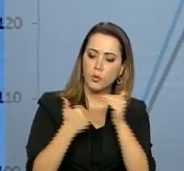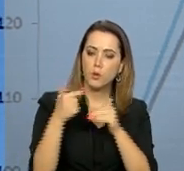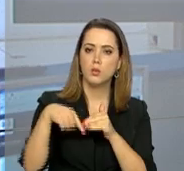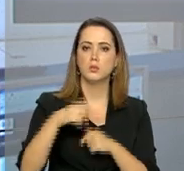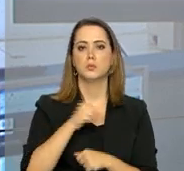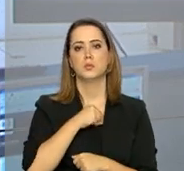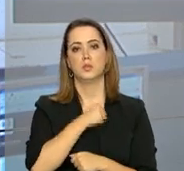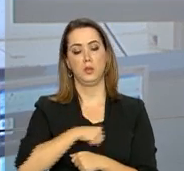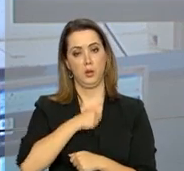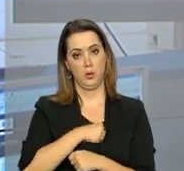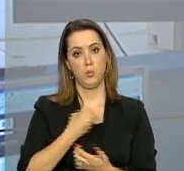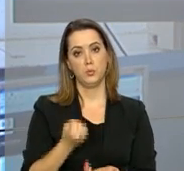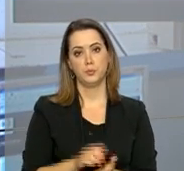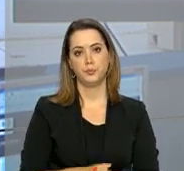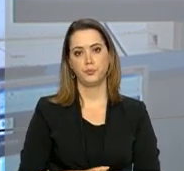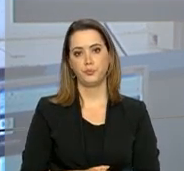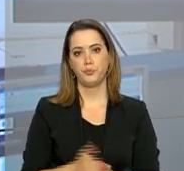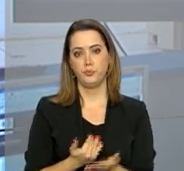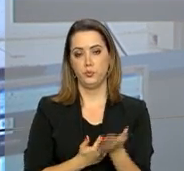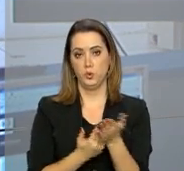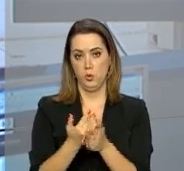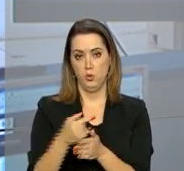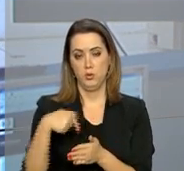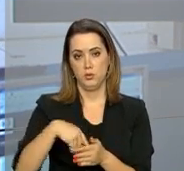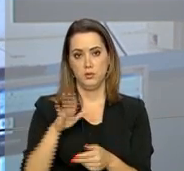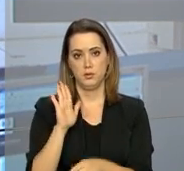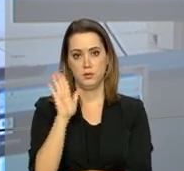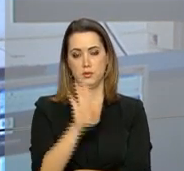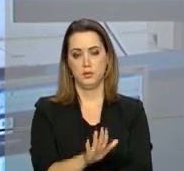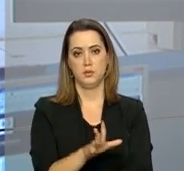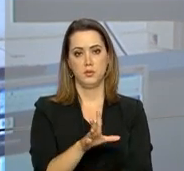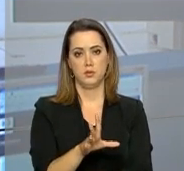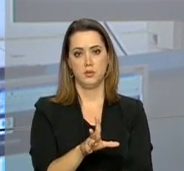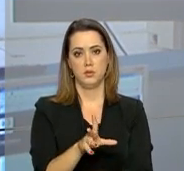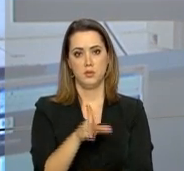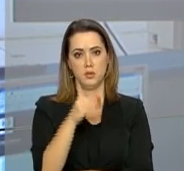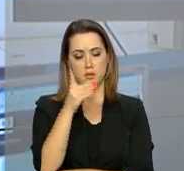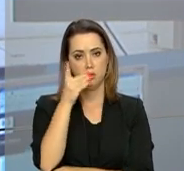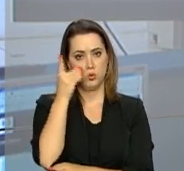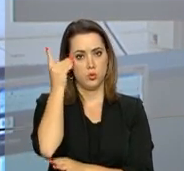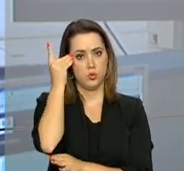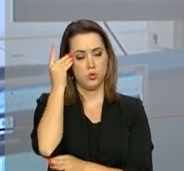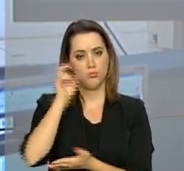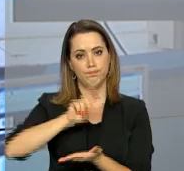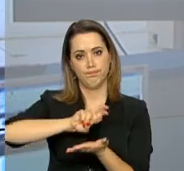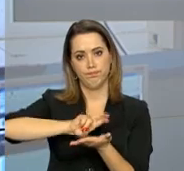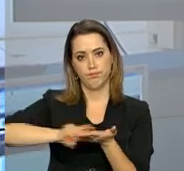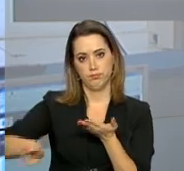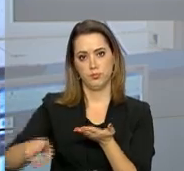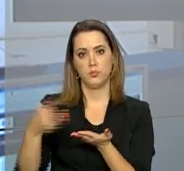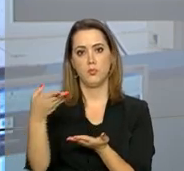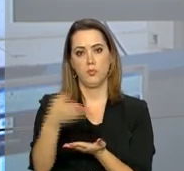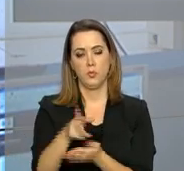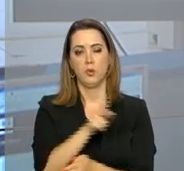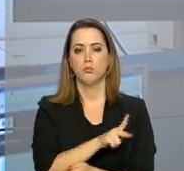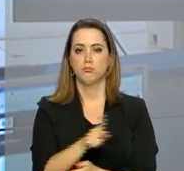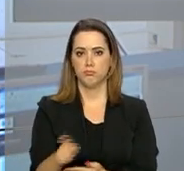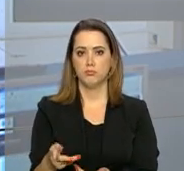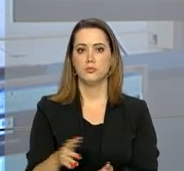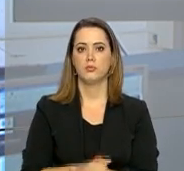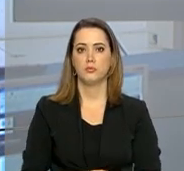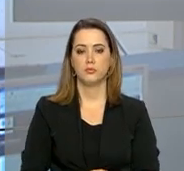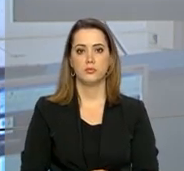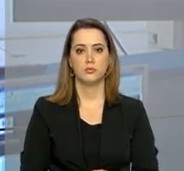agosto. E no início desta tarde, Dilma Rousseff foi definitivamente afastada da presidência da